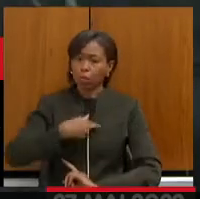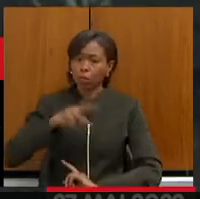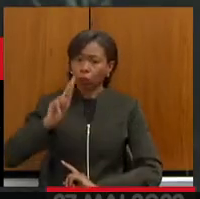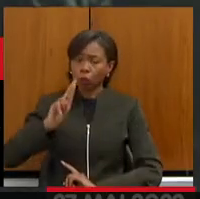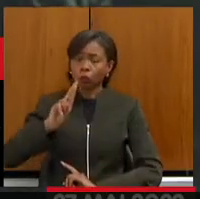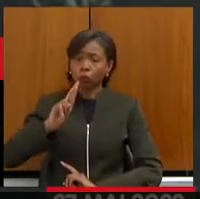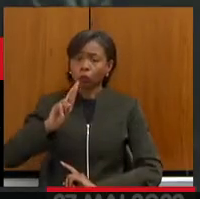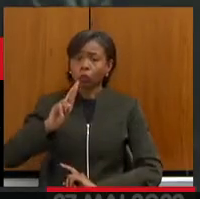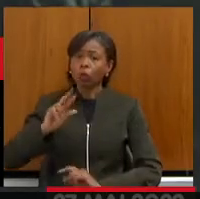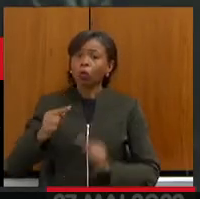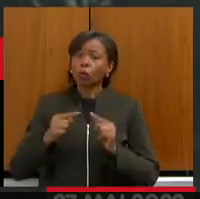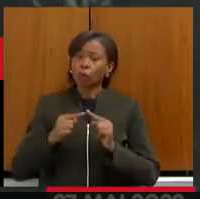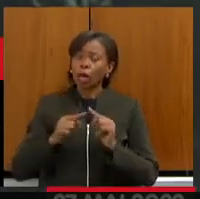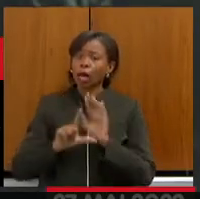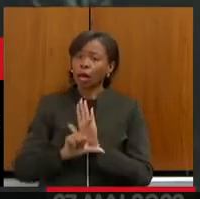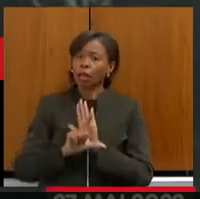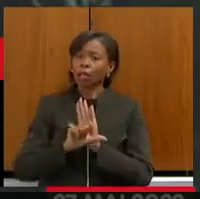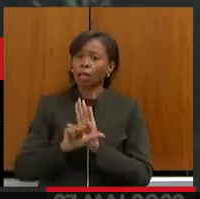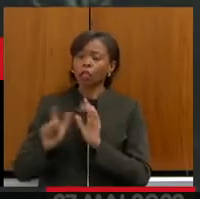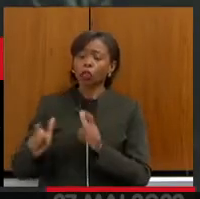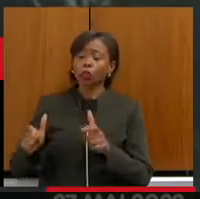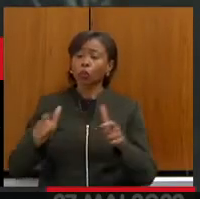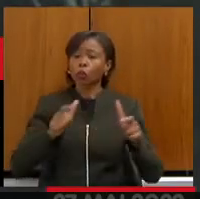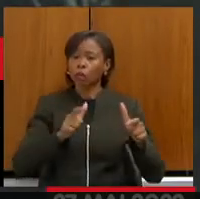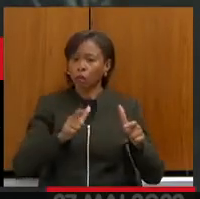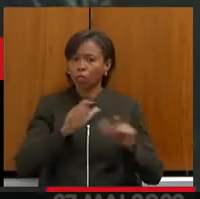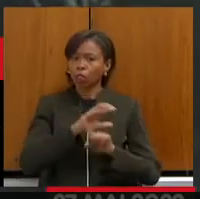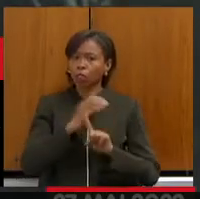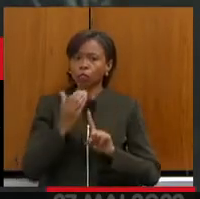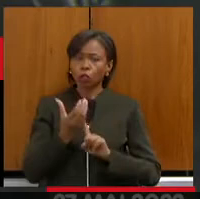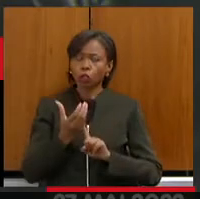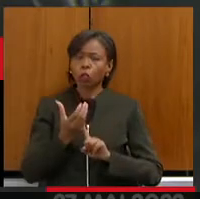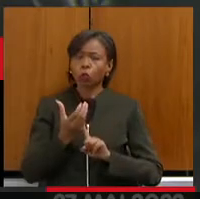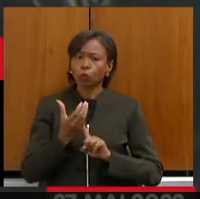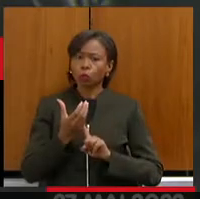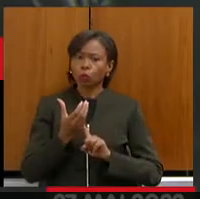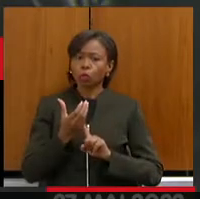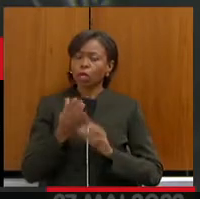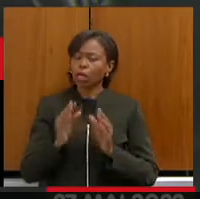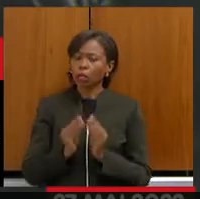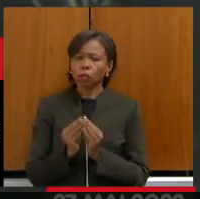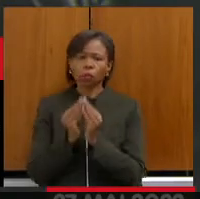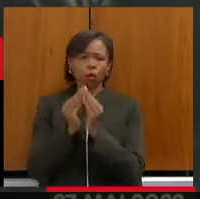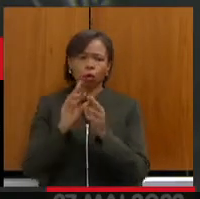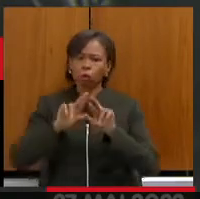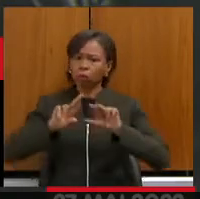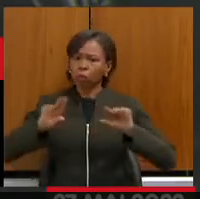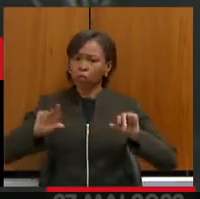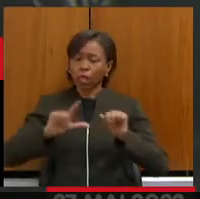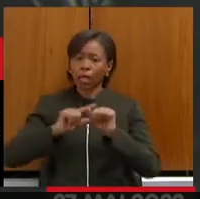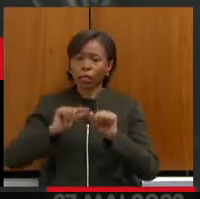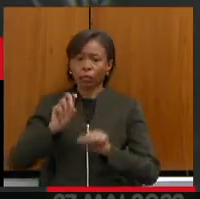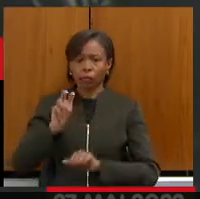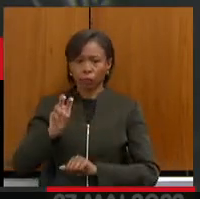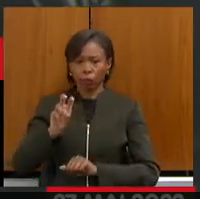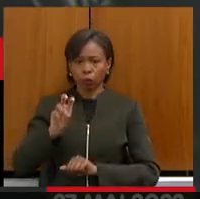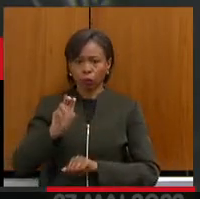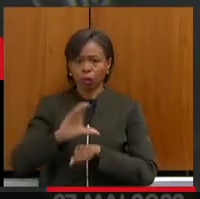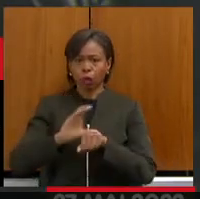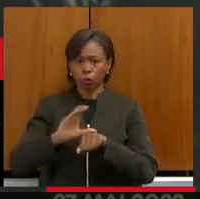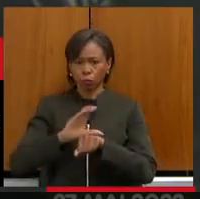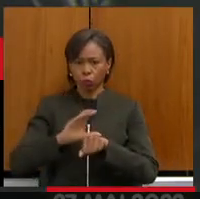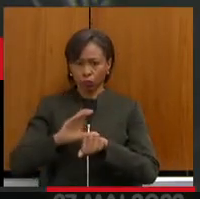aos locais de culto EA suas liturgias conforme dispõe o Artigo Quinto da Constituição da República o que